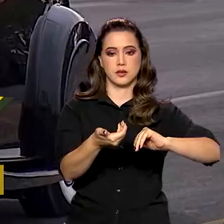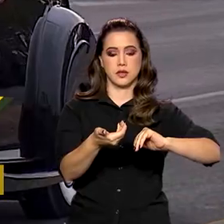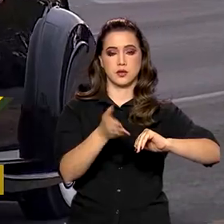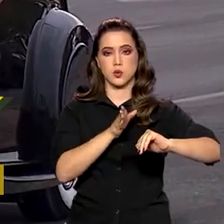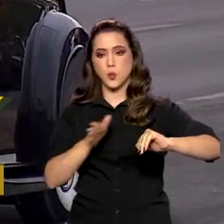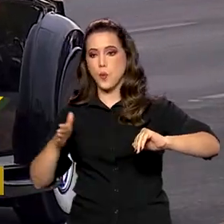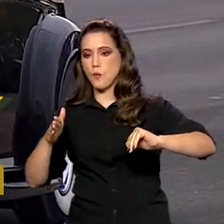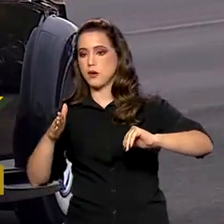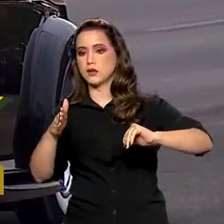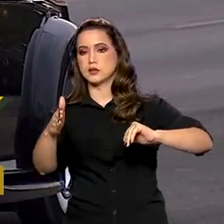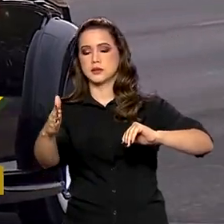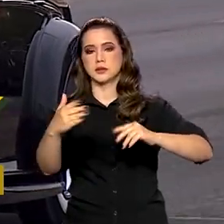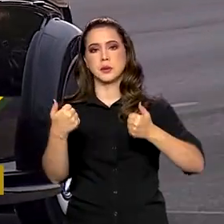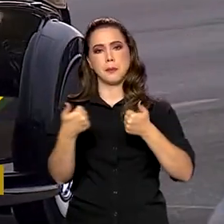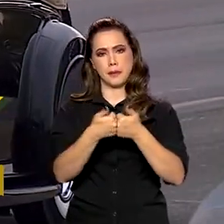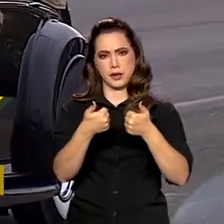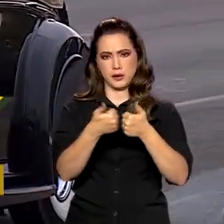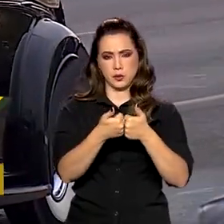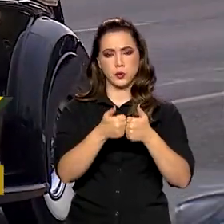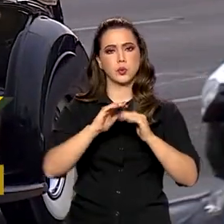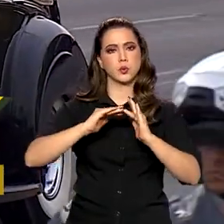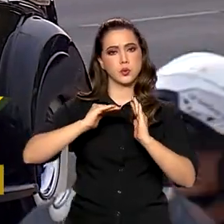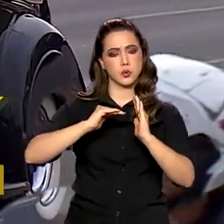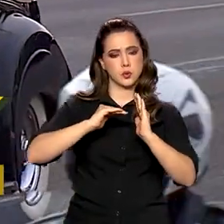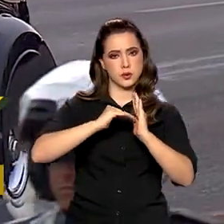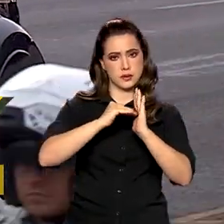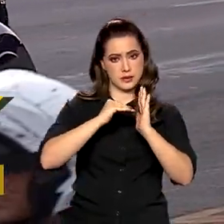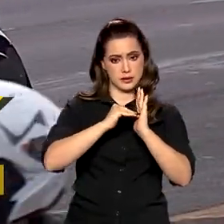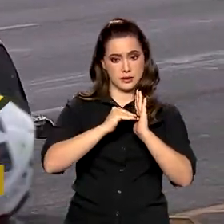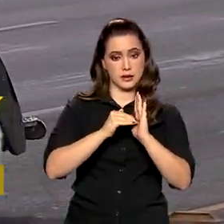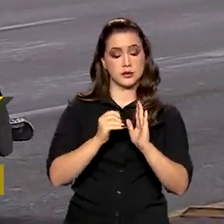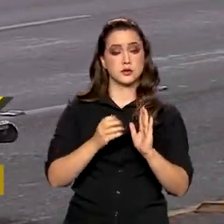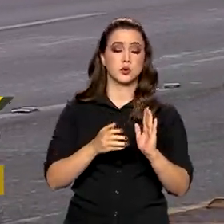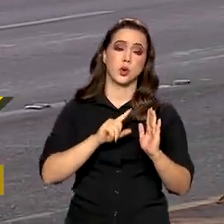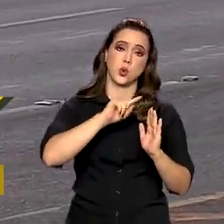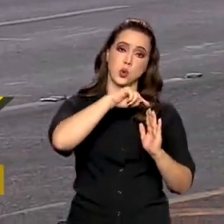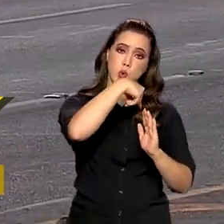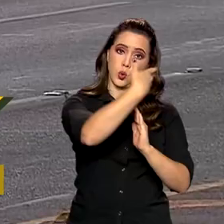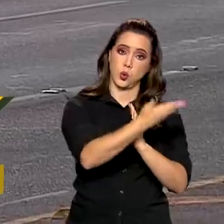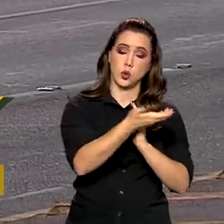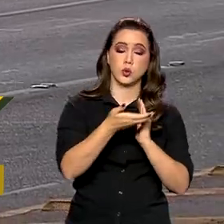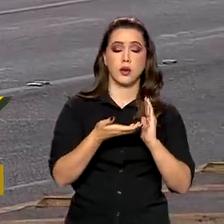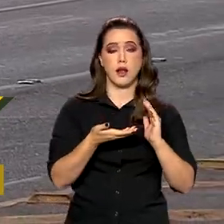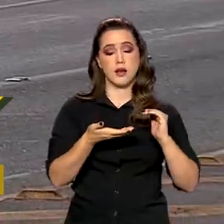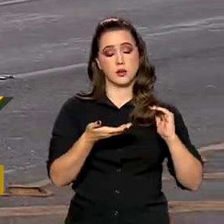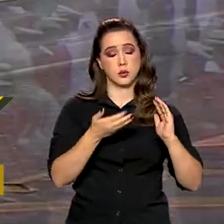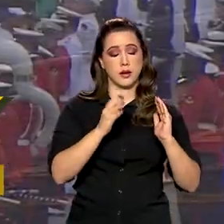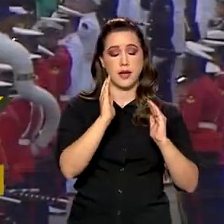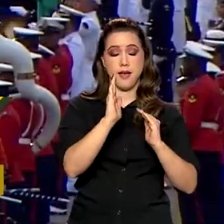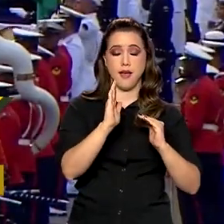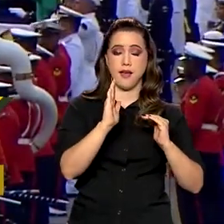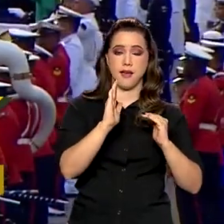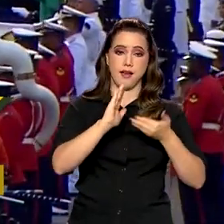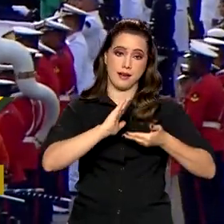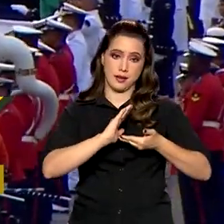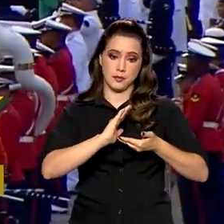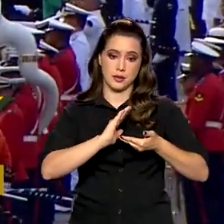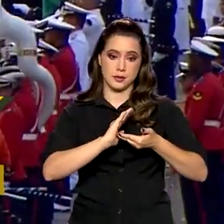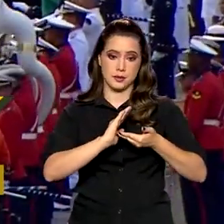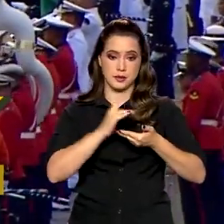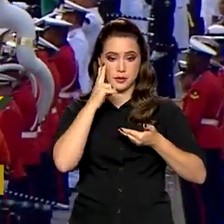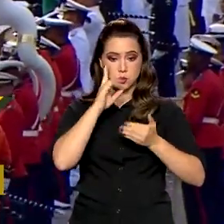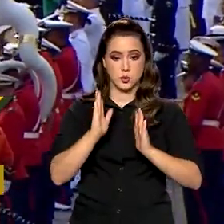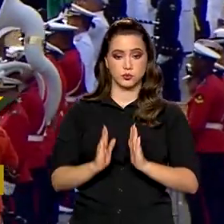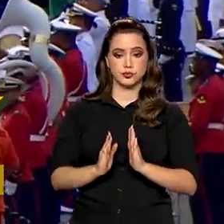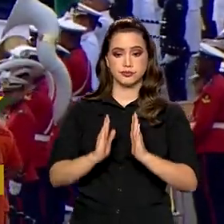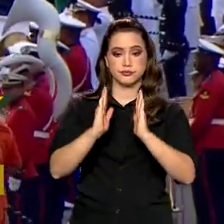ali do Senado Federal, a Câmara dos Deputados fica no outro lado, né? Ó, ali atrás você vê o Palácio do Planalto, as colunas ali